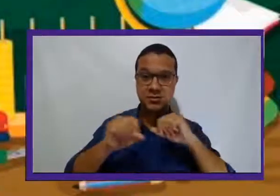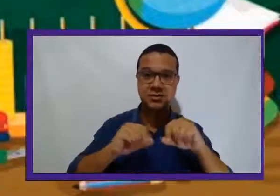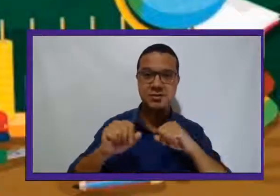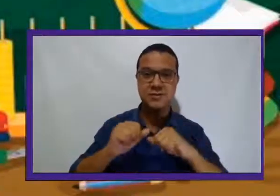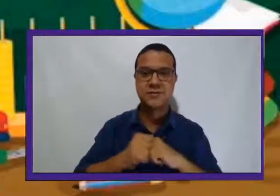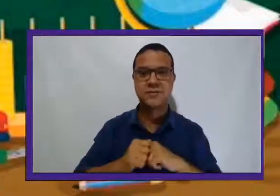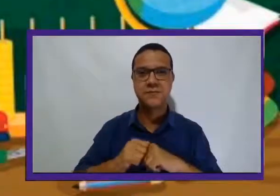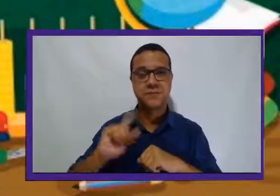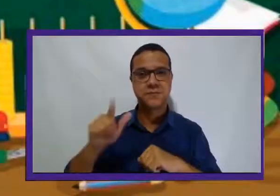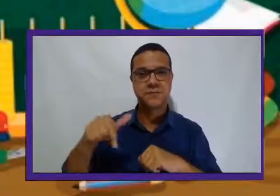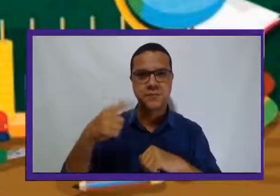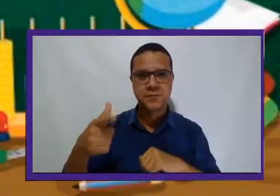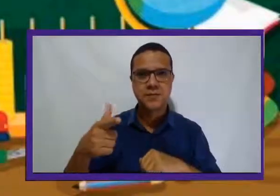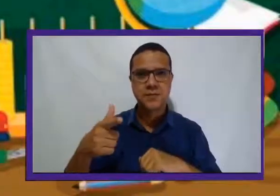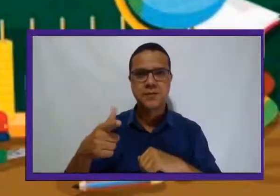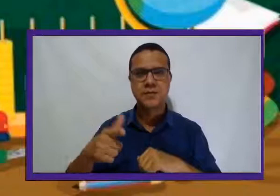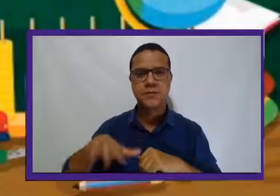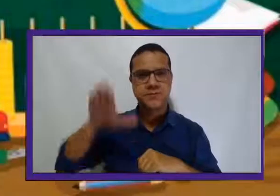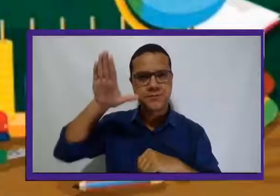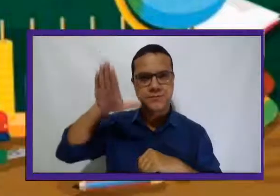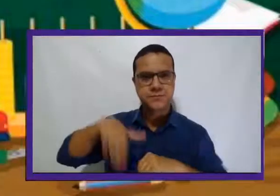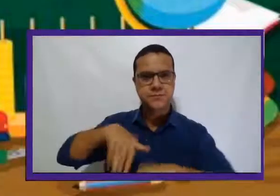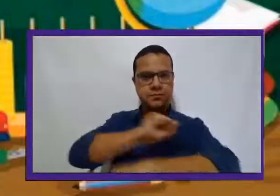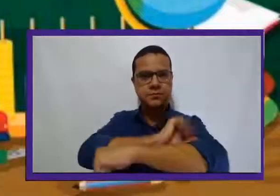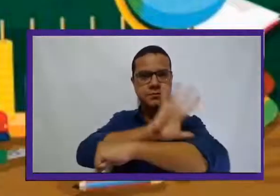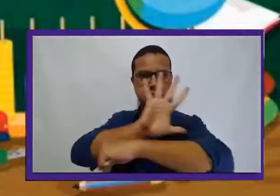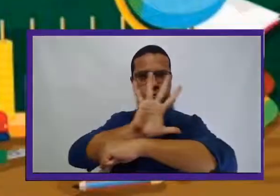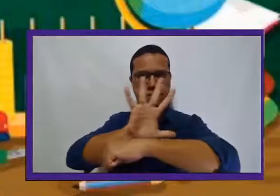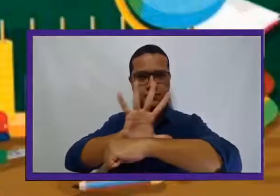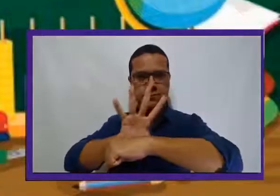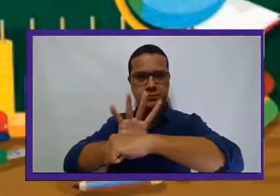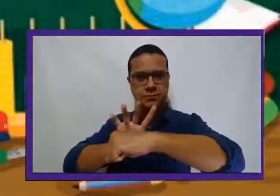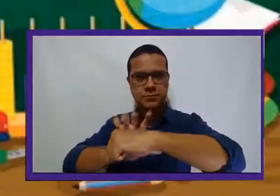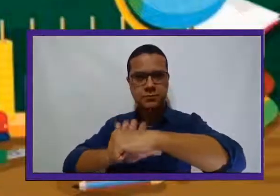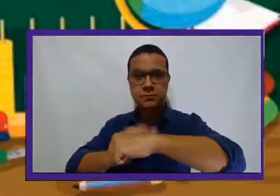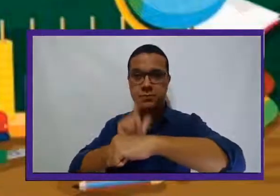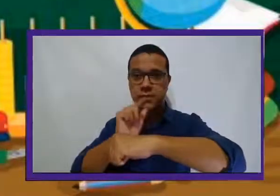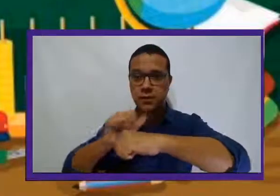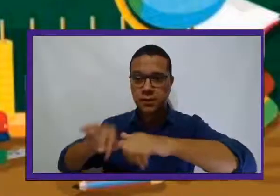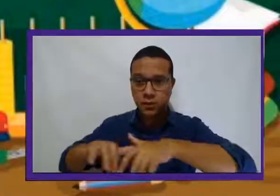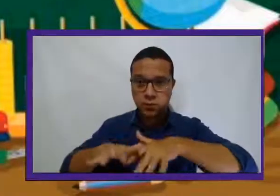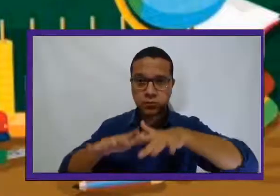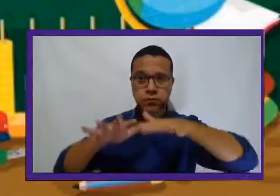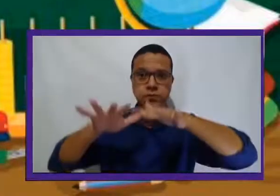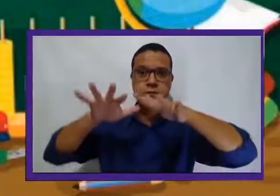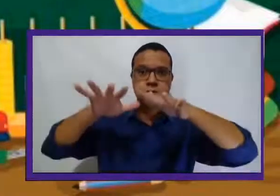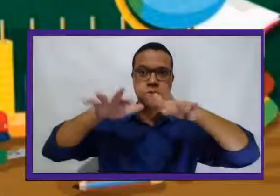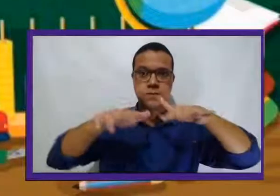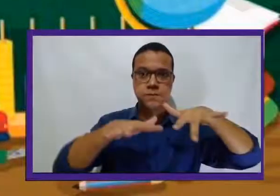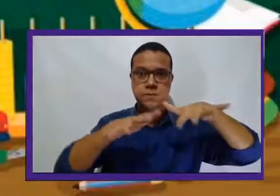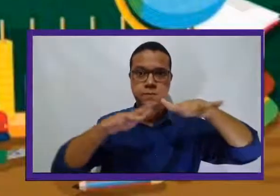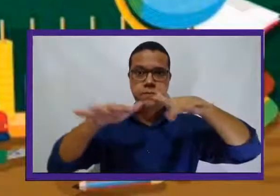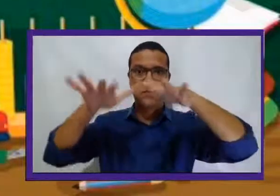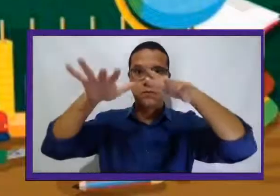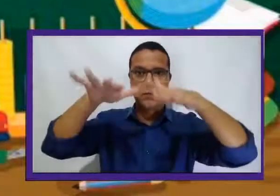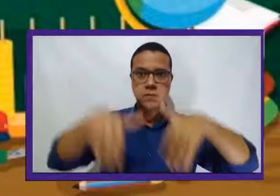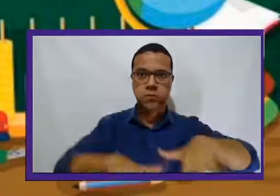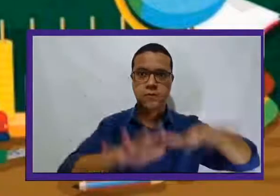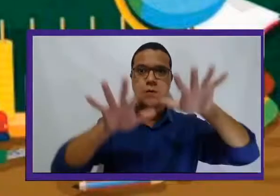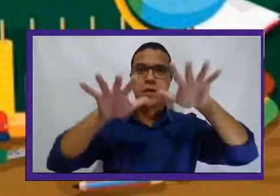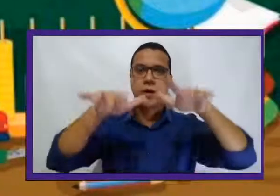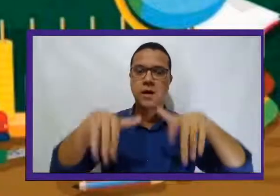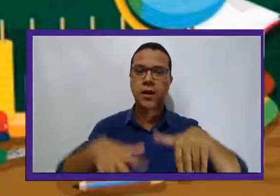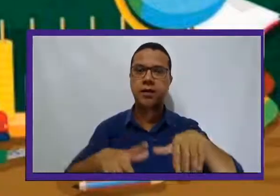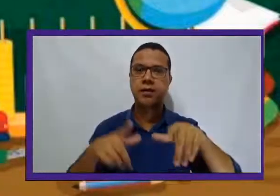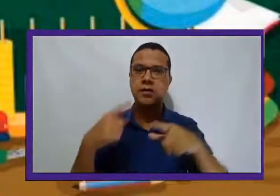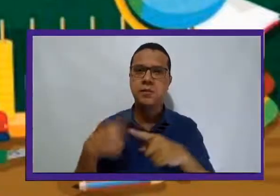chega no finzinho No início da tarde Aquela água começa a avançar O mar começa a encher Por que que isso